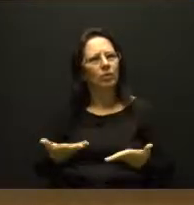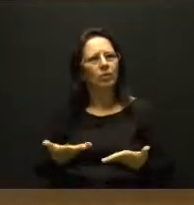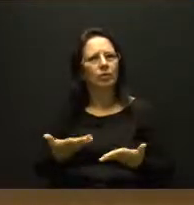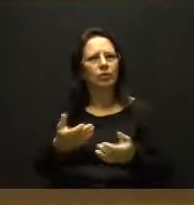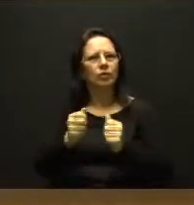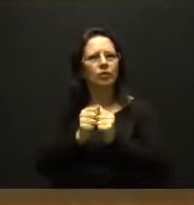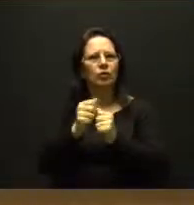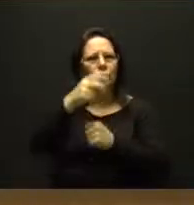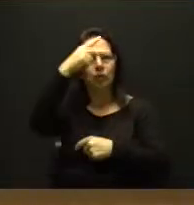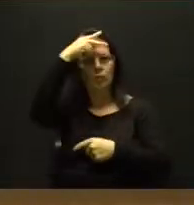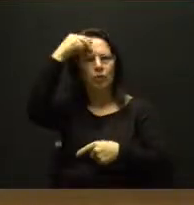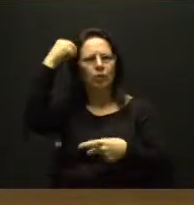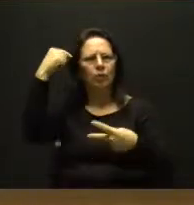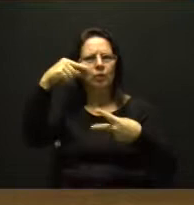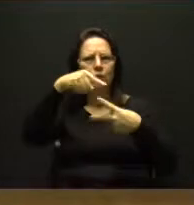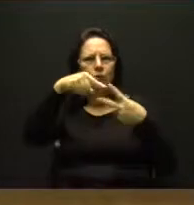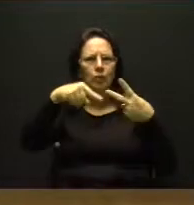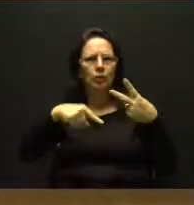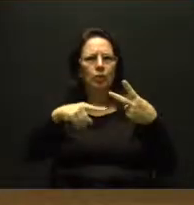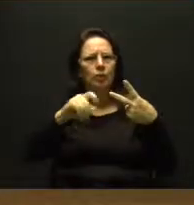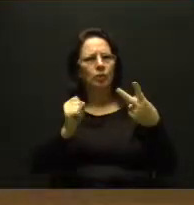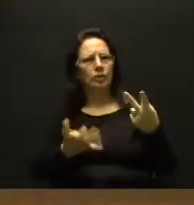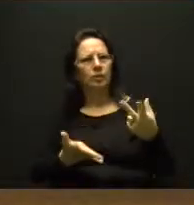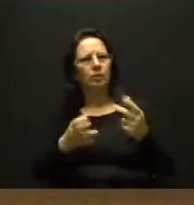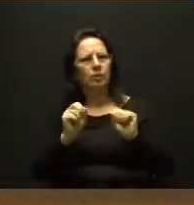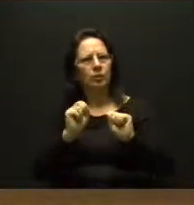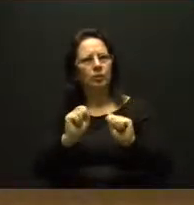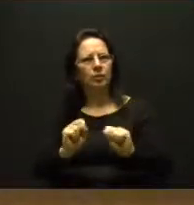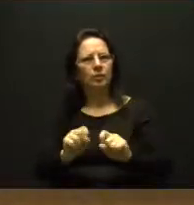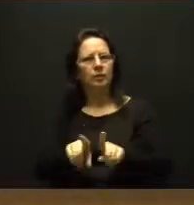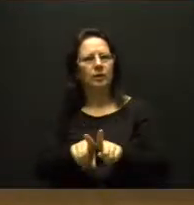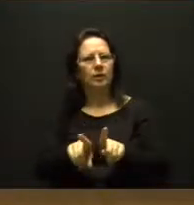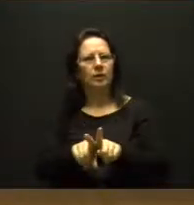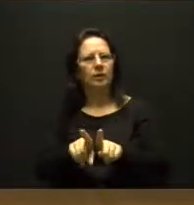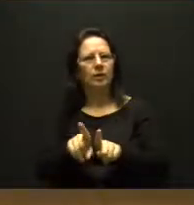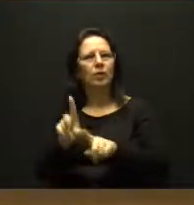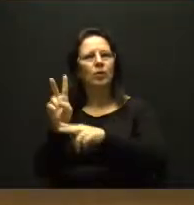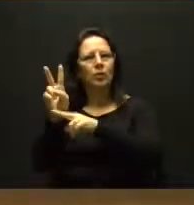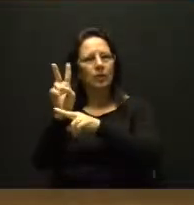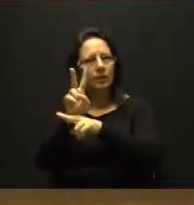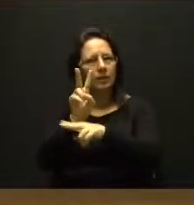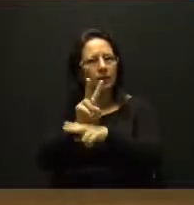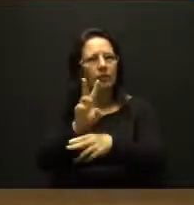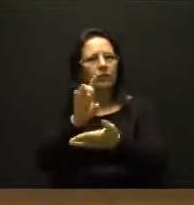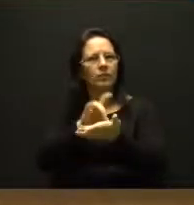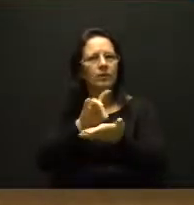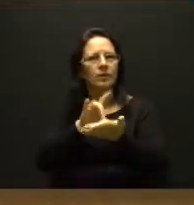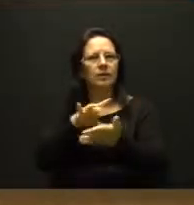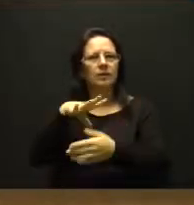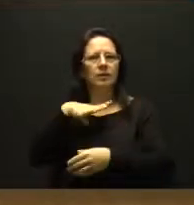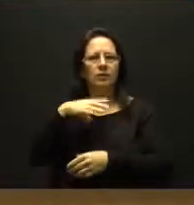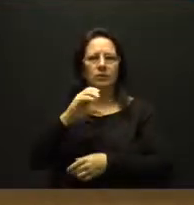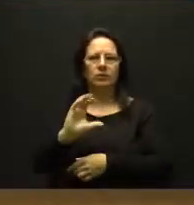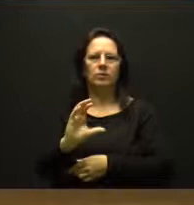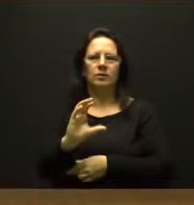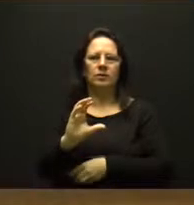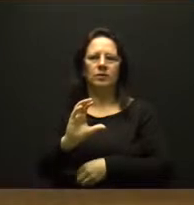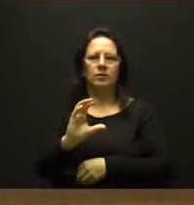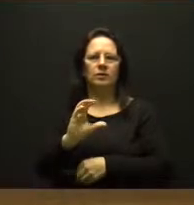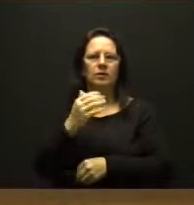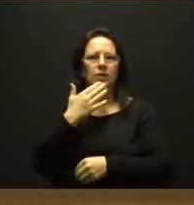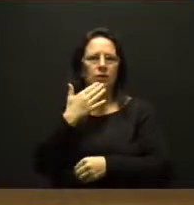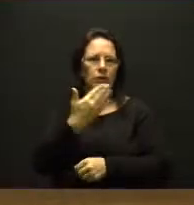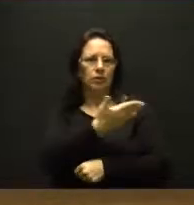eo legislativo para que uma empresa de manutenção venha fazer manutenção de verdade da cidade é isso que eu peço